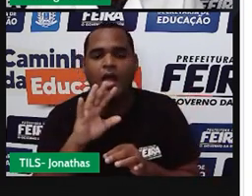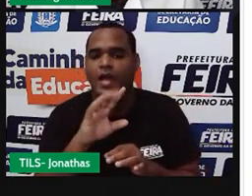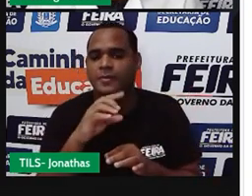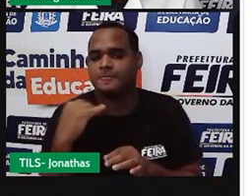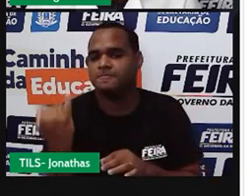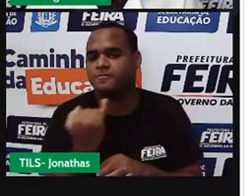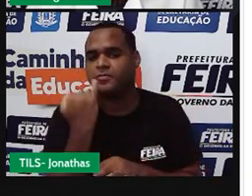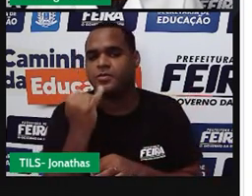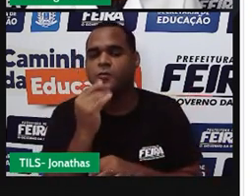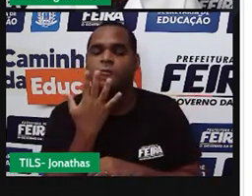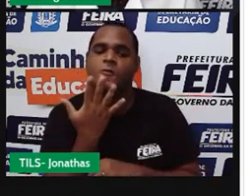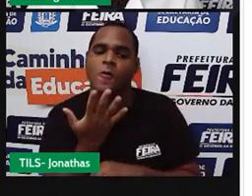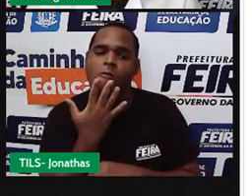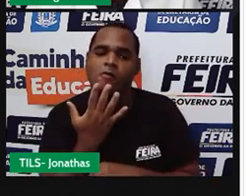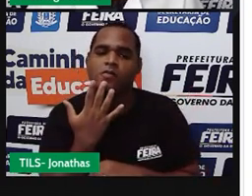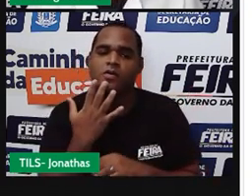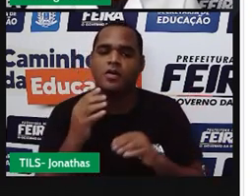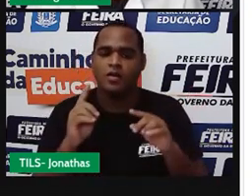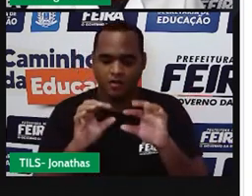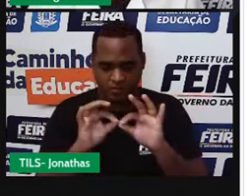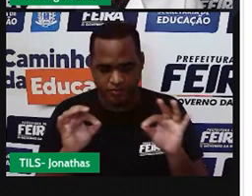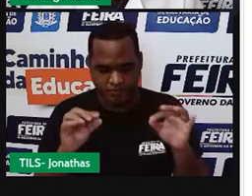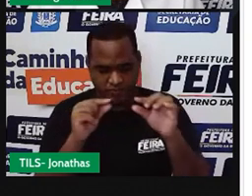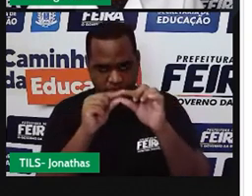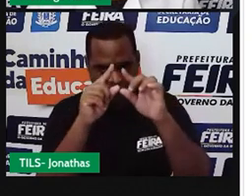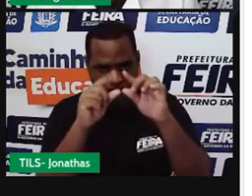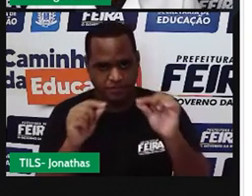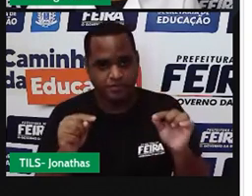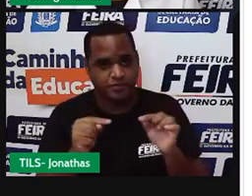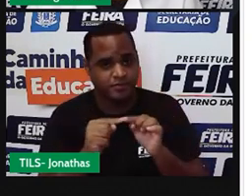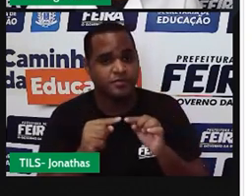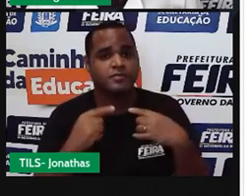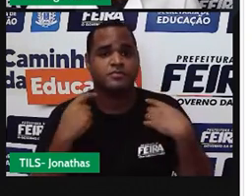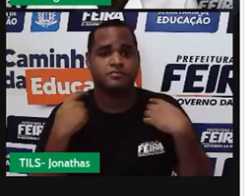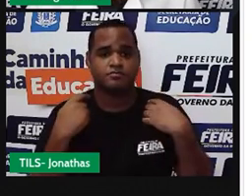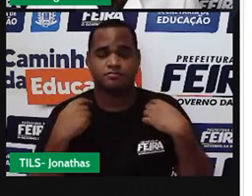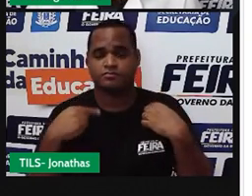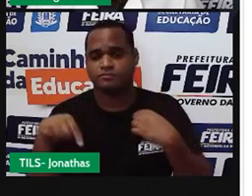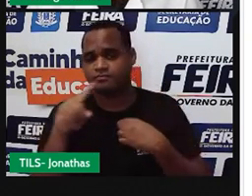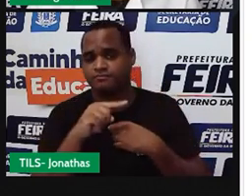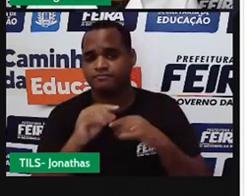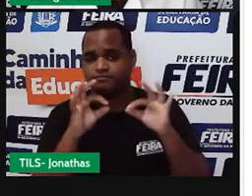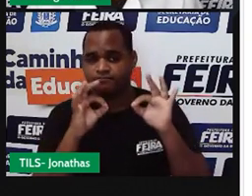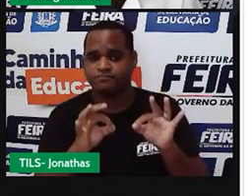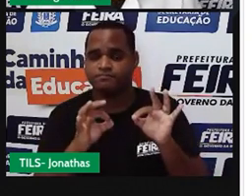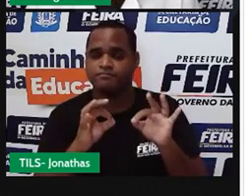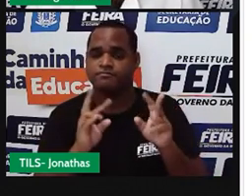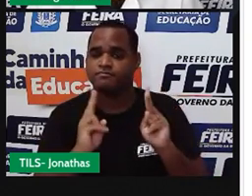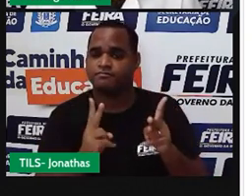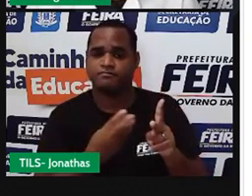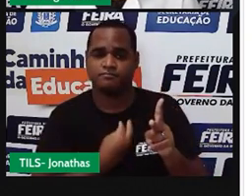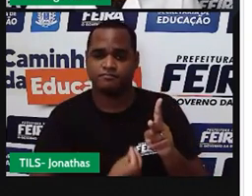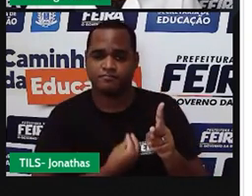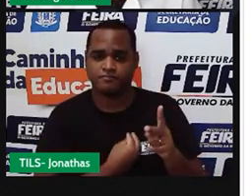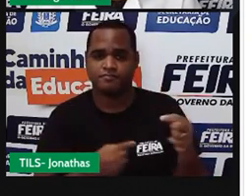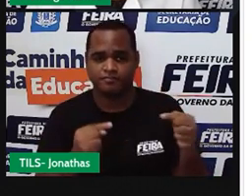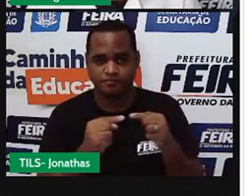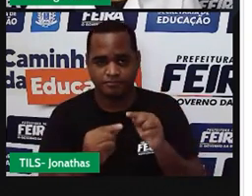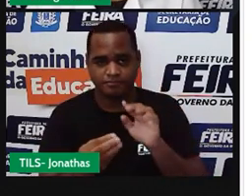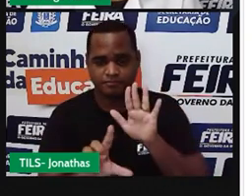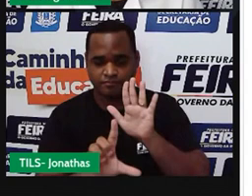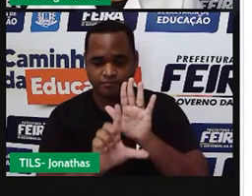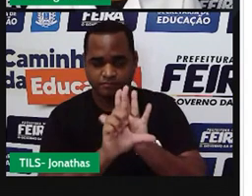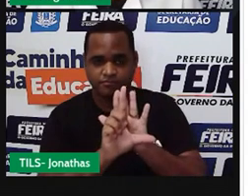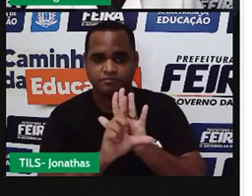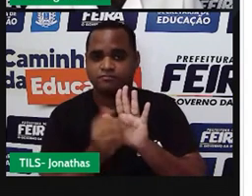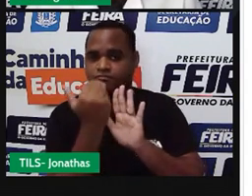como cores figuras geométricas e proporções das dimensões devem ser mantidas conforme especificados